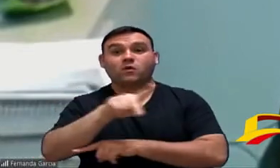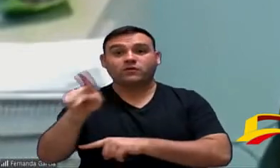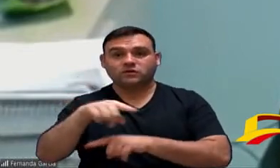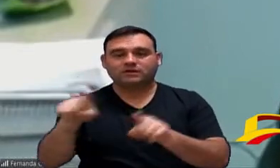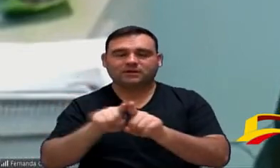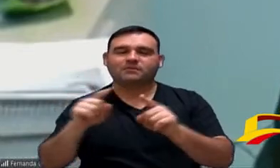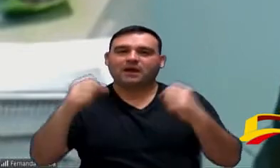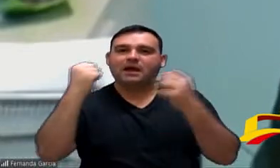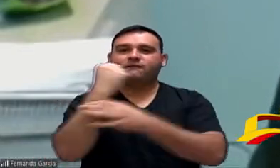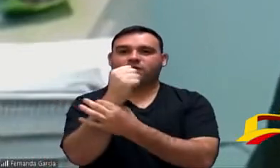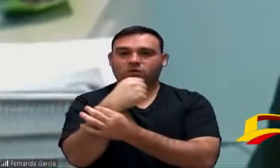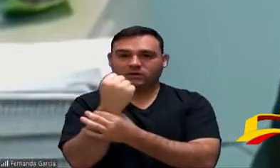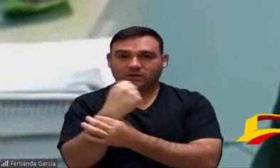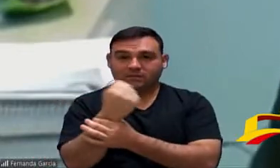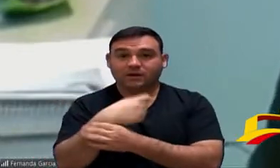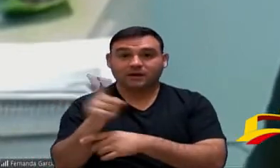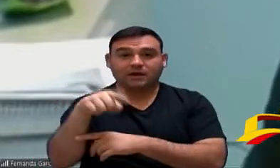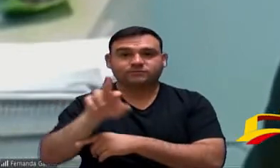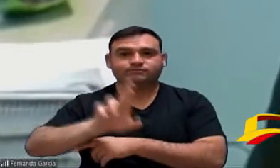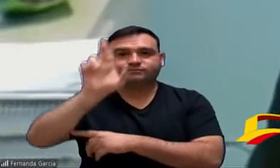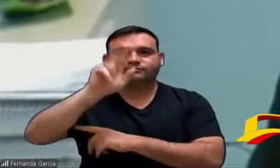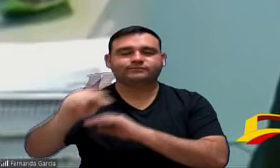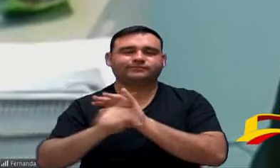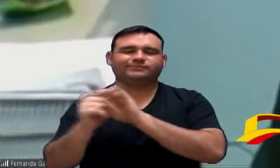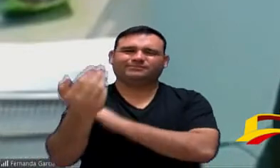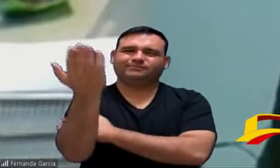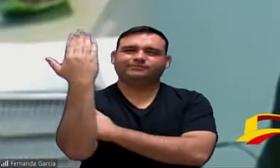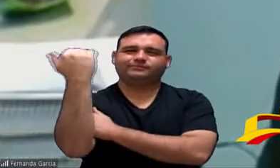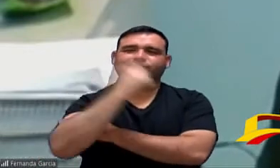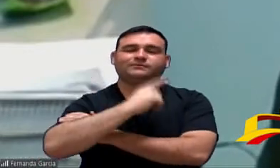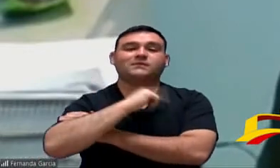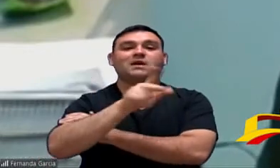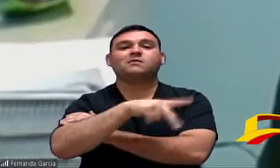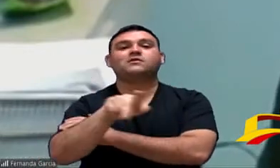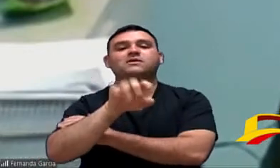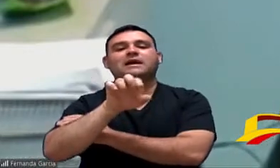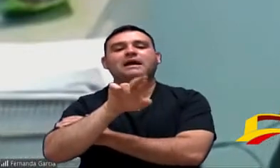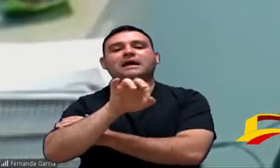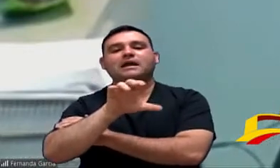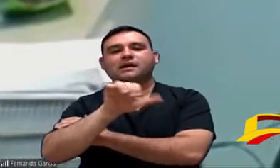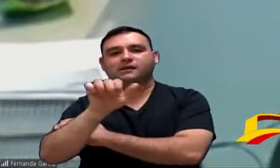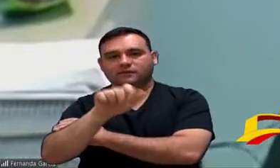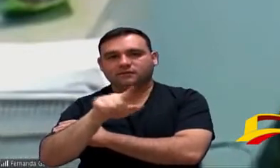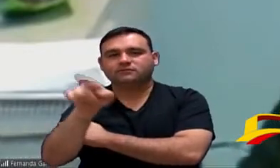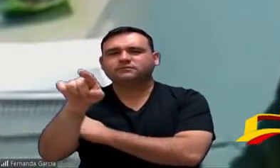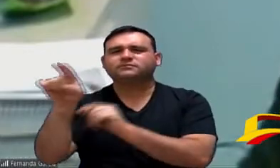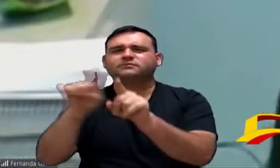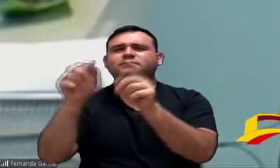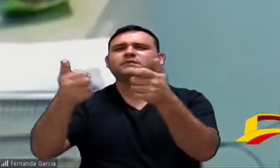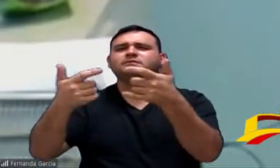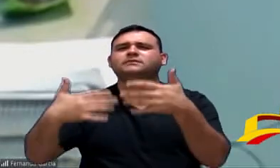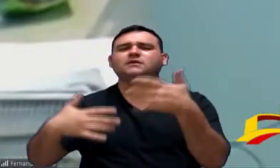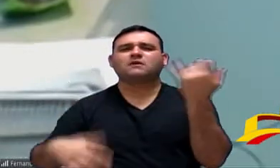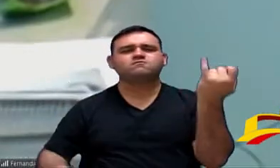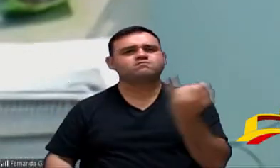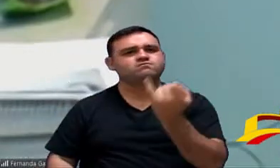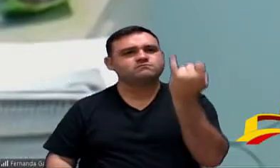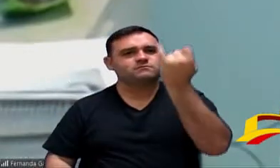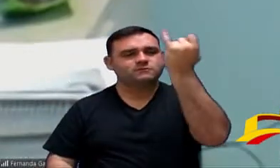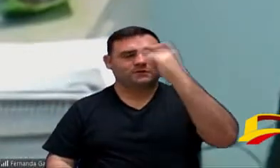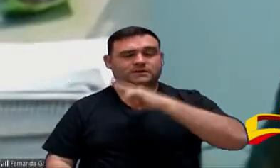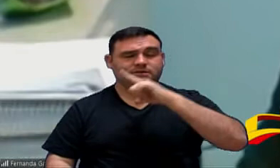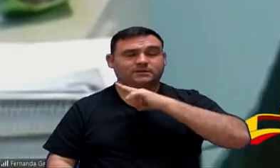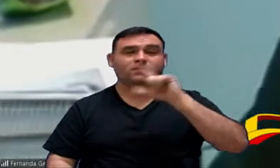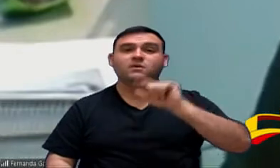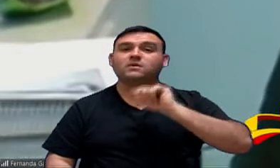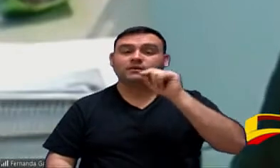Também fisioterapeuta, que era responsável ali no dia, a professora Érica. E eles colocaram a importância, né,